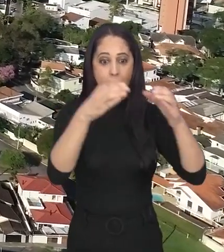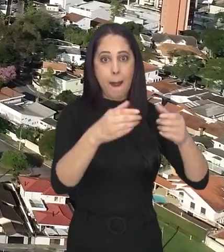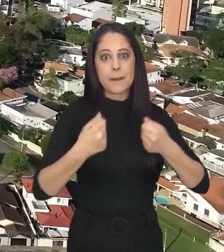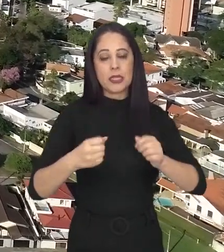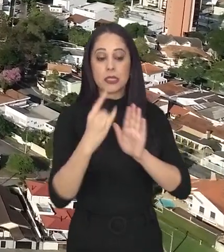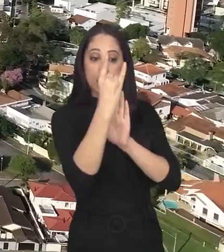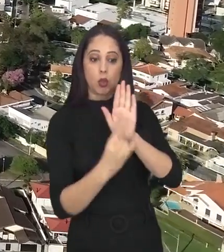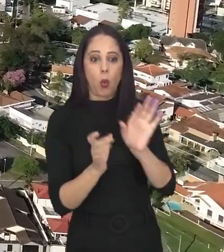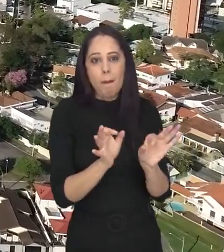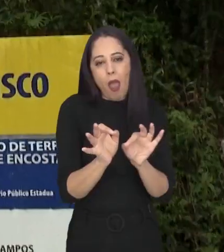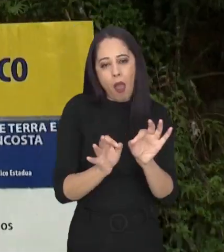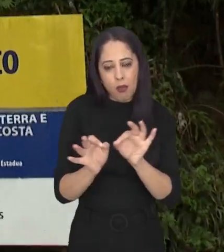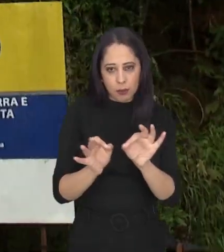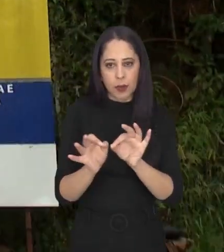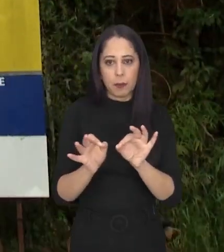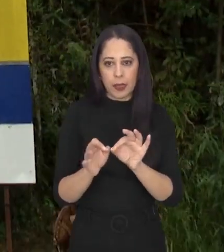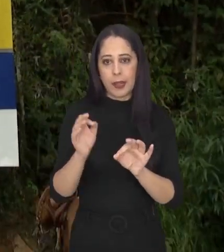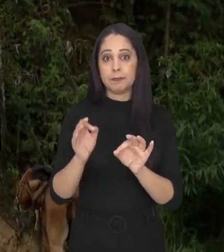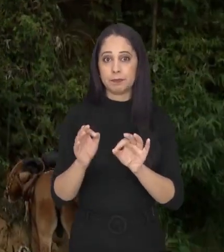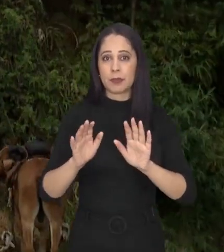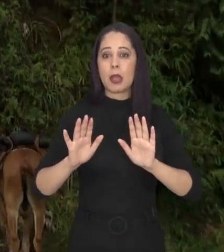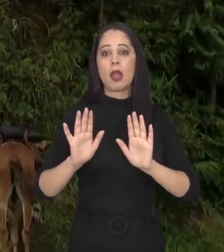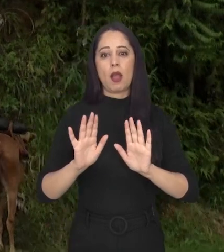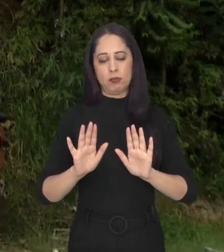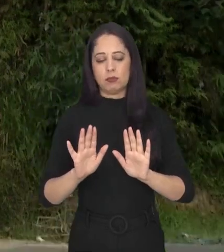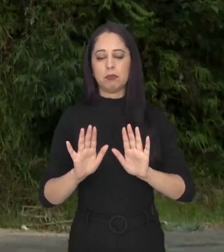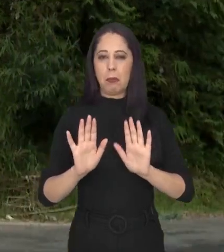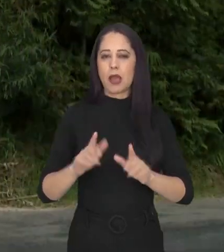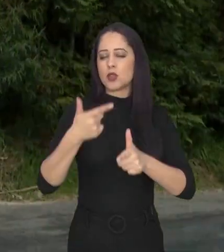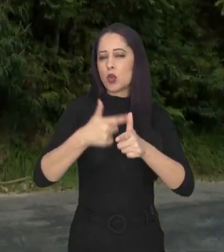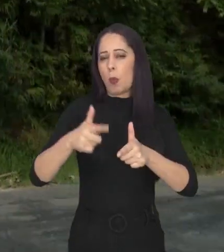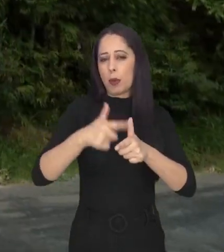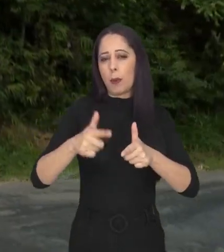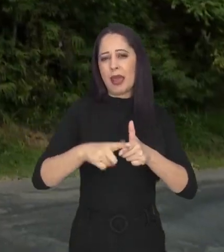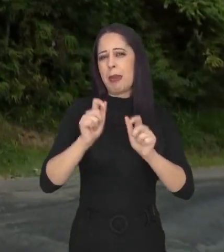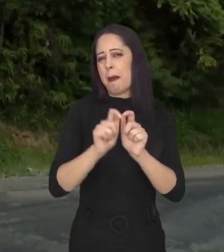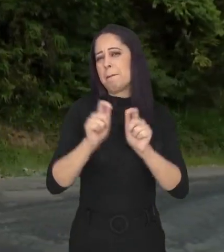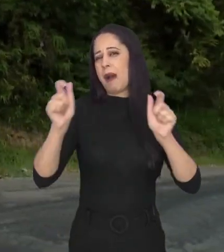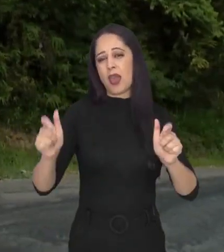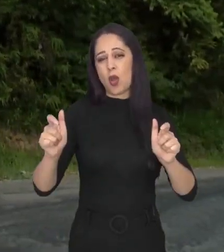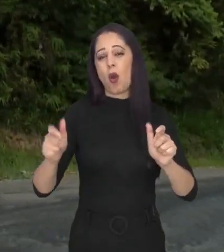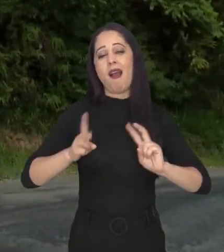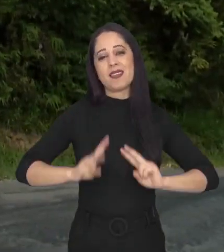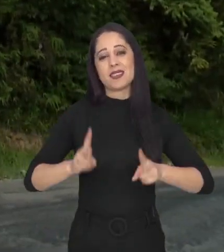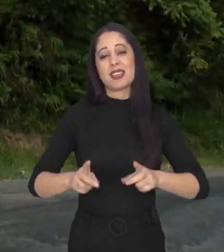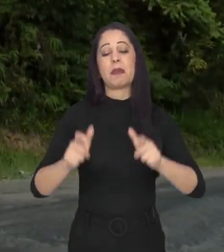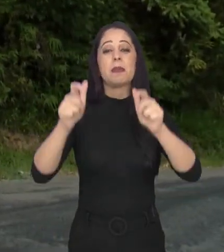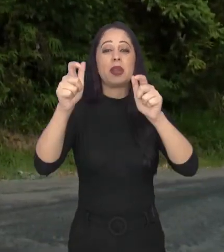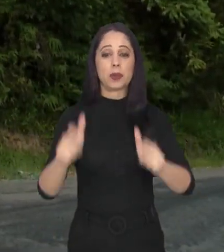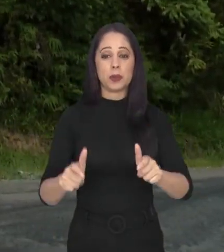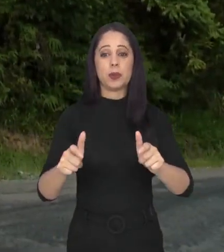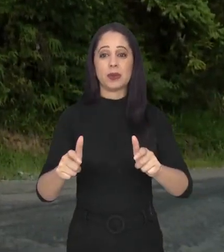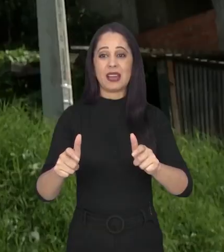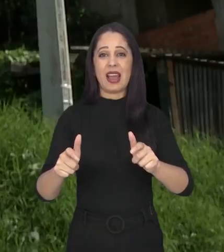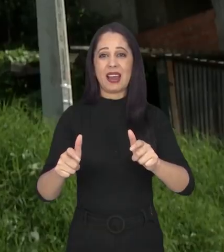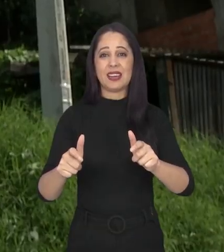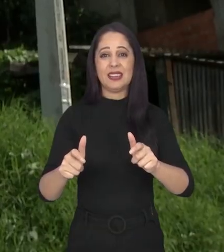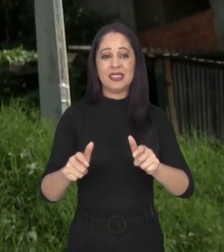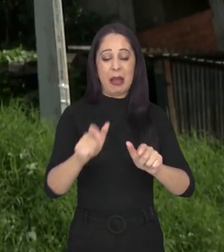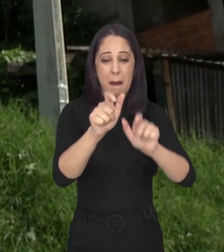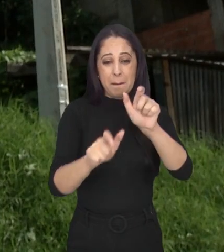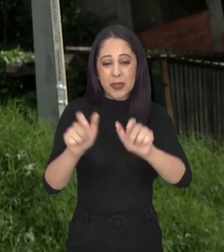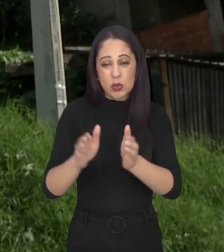regularização fundiária. Apesar de não descartar regiões mais nobres, o problema aflige, na maioria dos casos, locais habitados pela